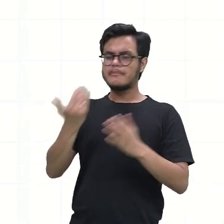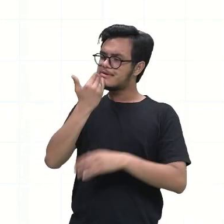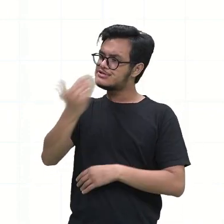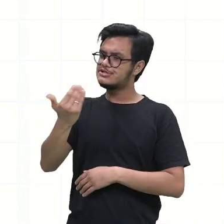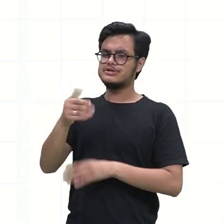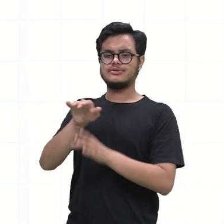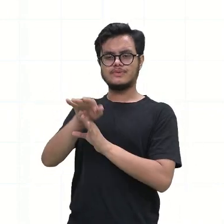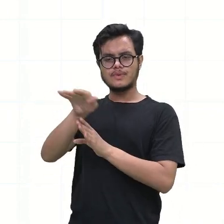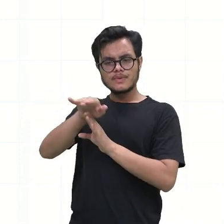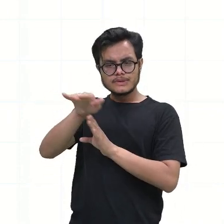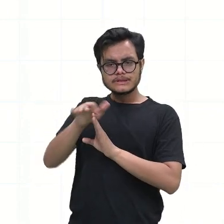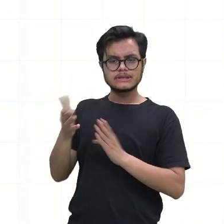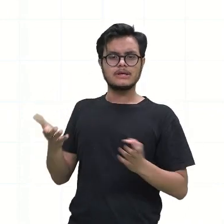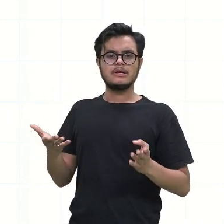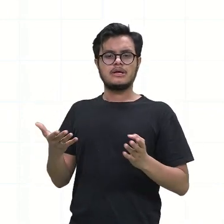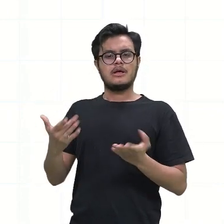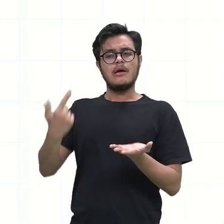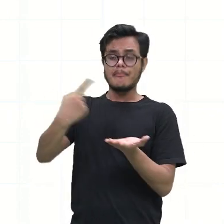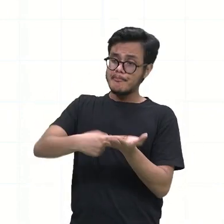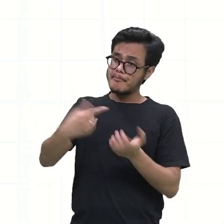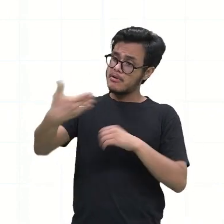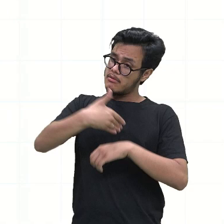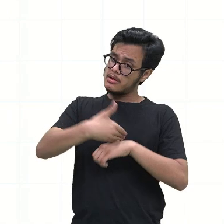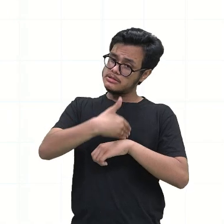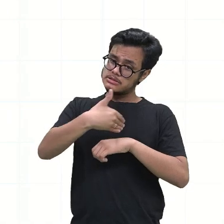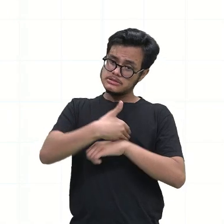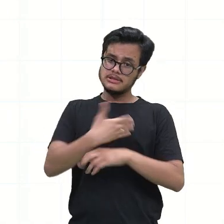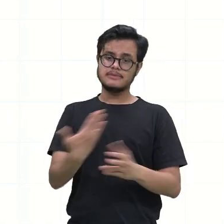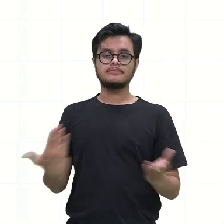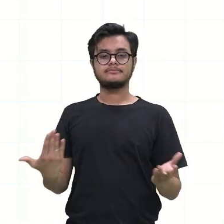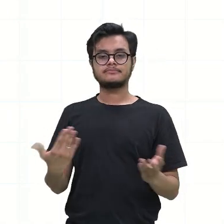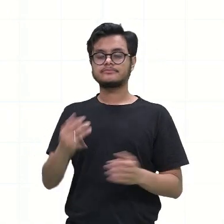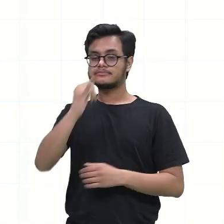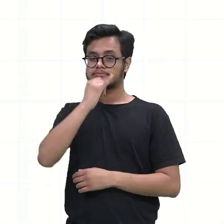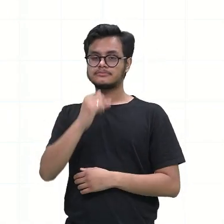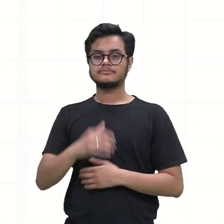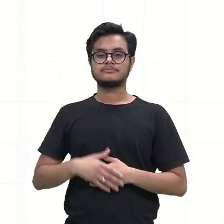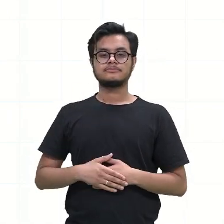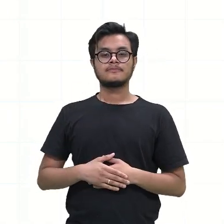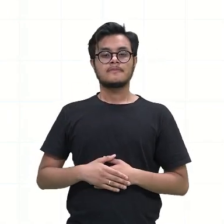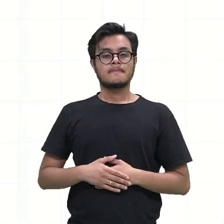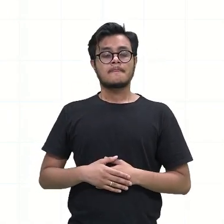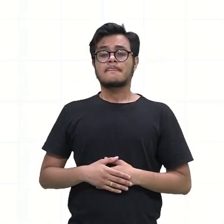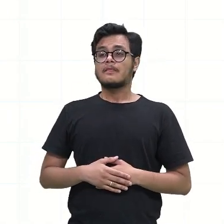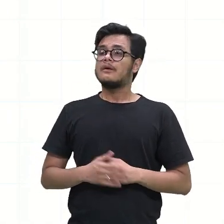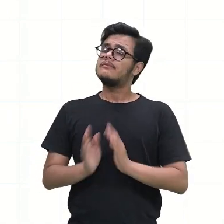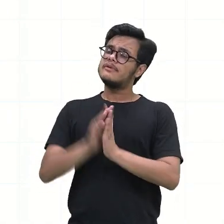pedido, conselho, convite. Quando eu digo assim, ó, por favor,